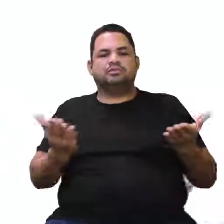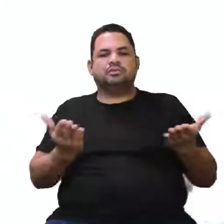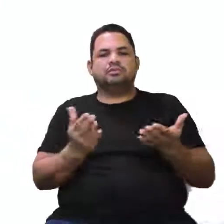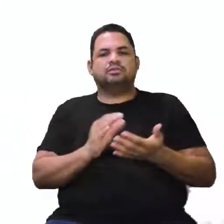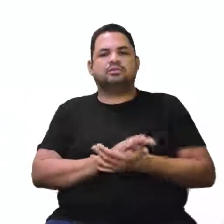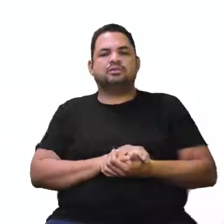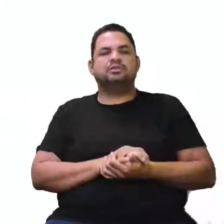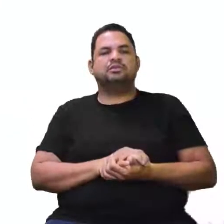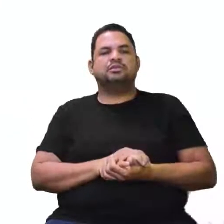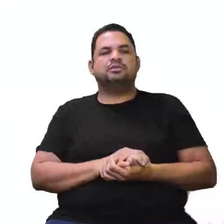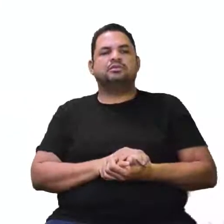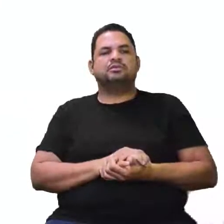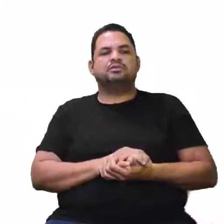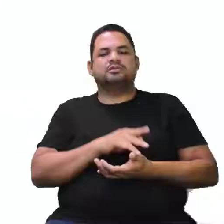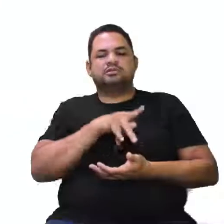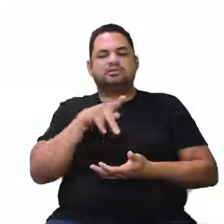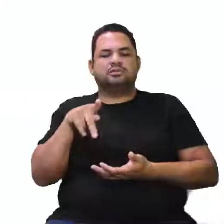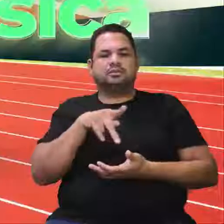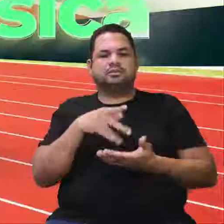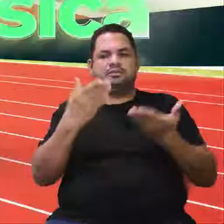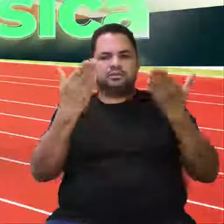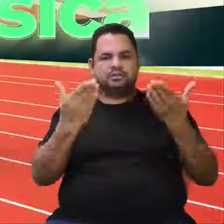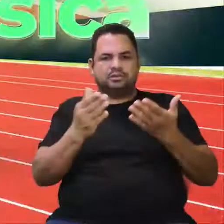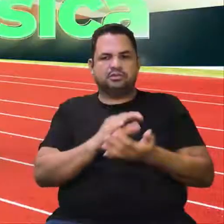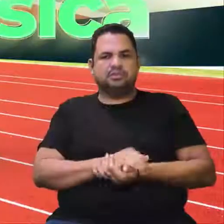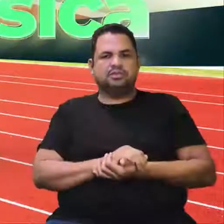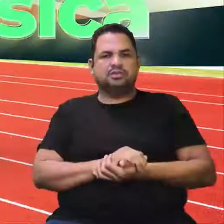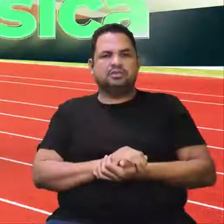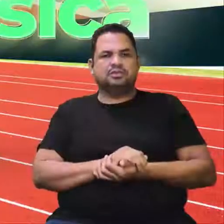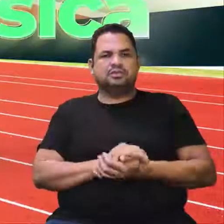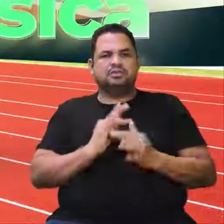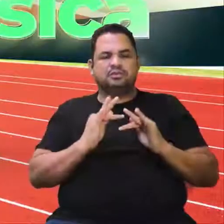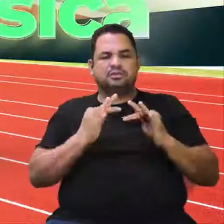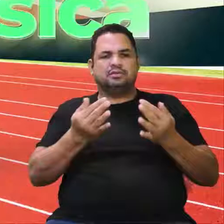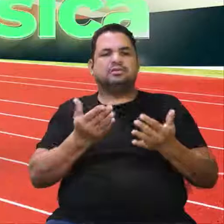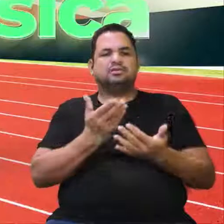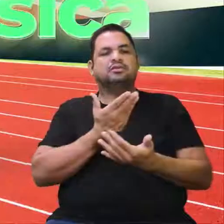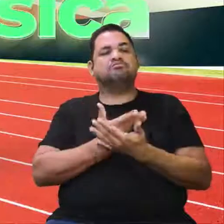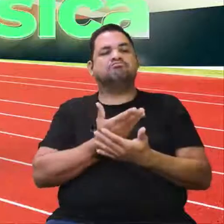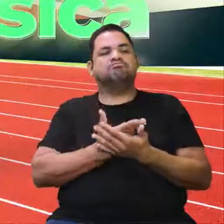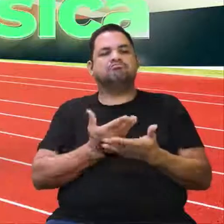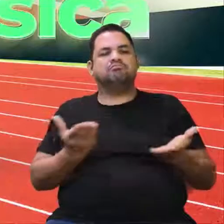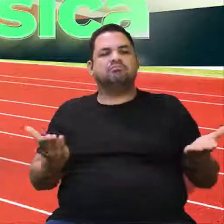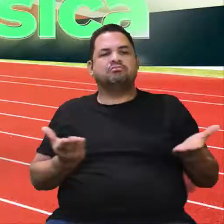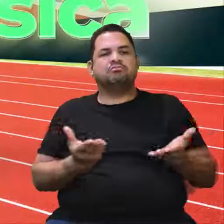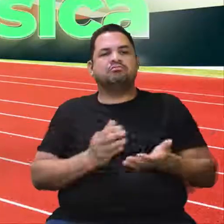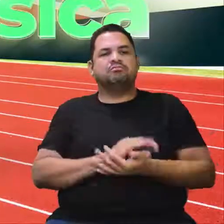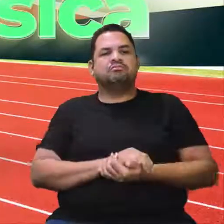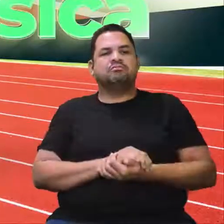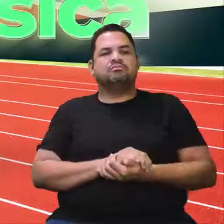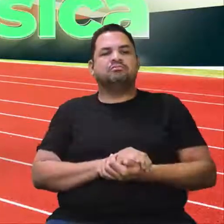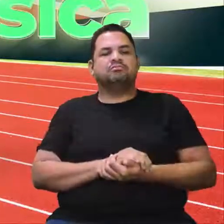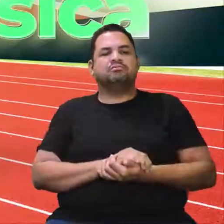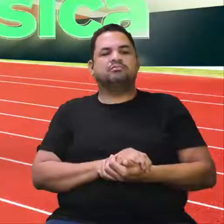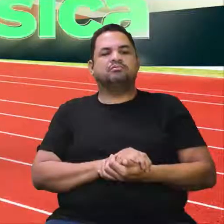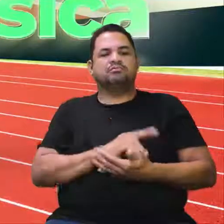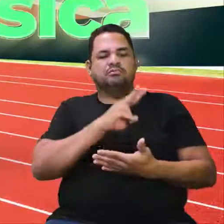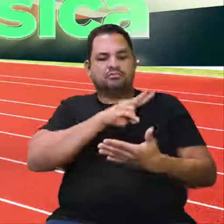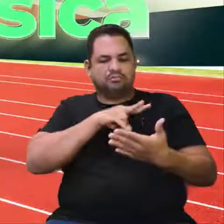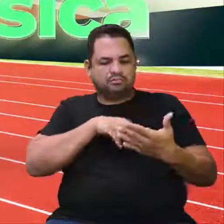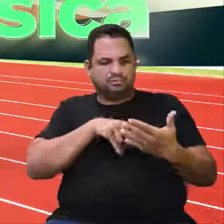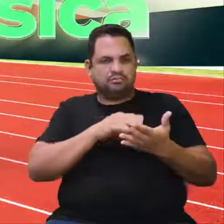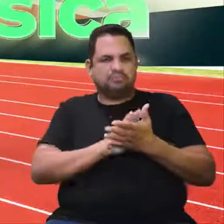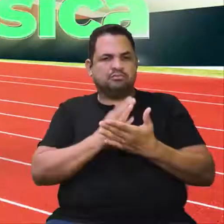venho aqui com você e com a prof. Elisângela, né? Pra gente finalizar essa aula, tá? Leia com